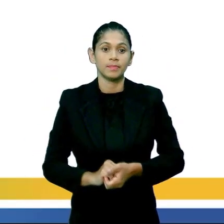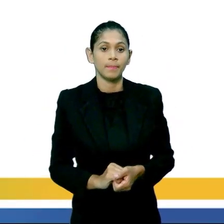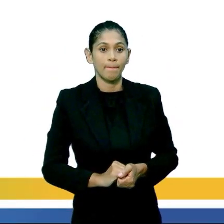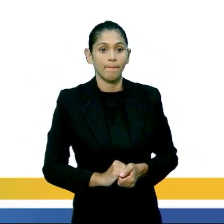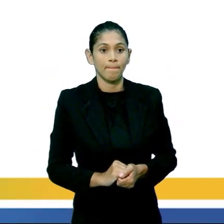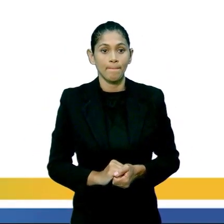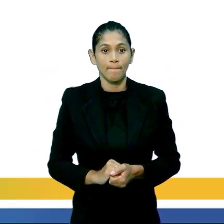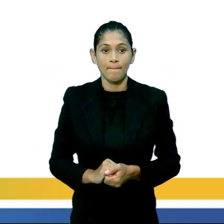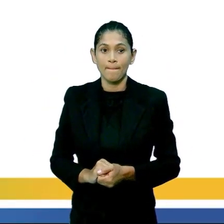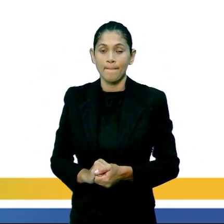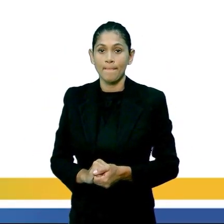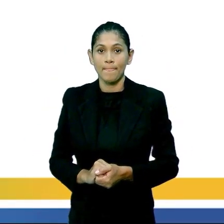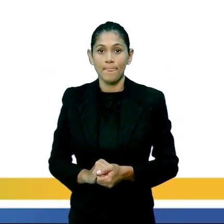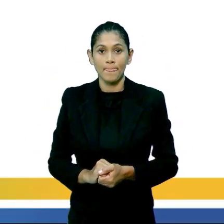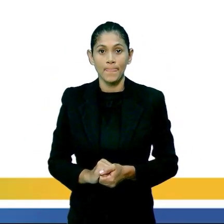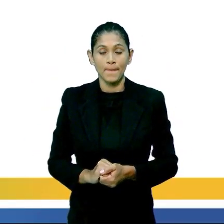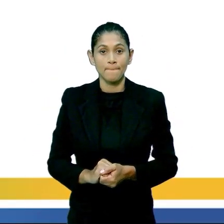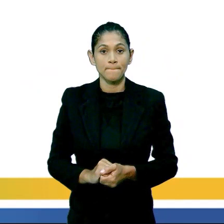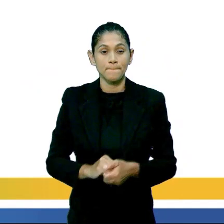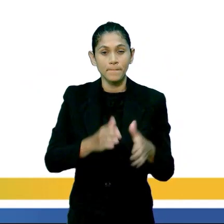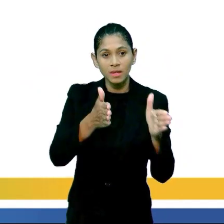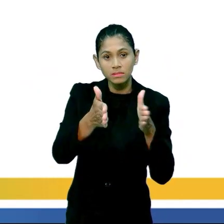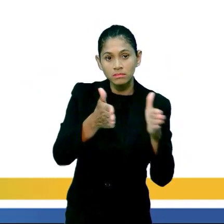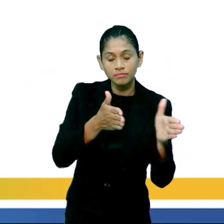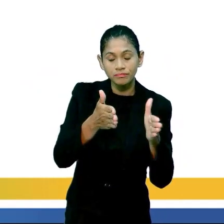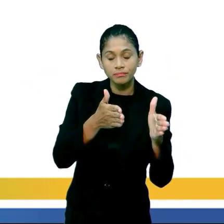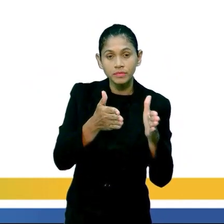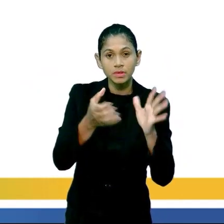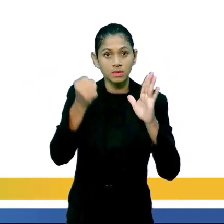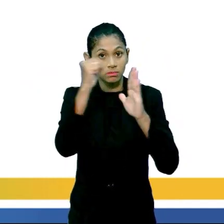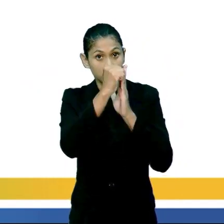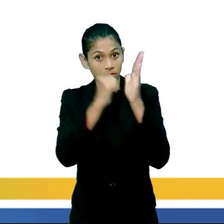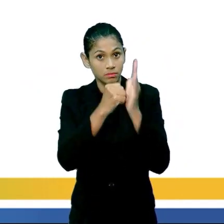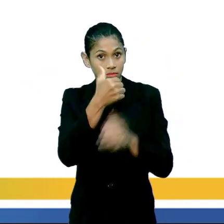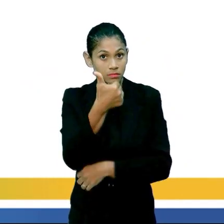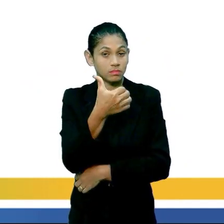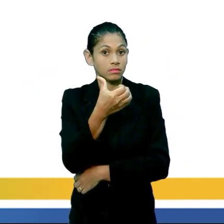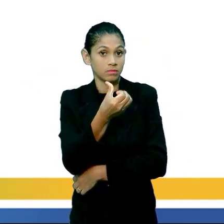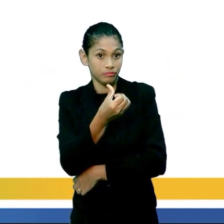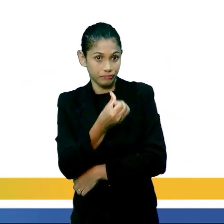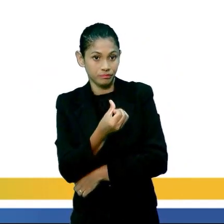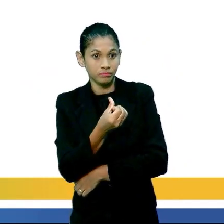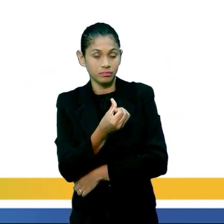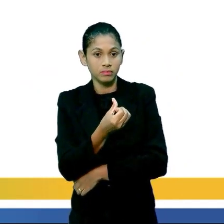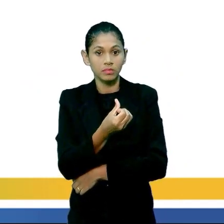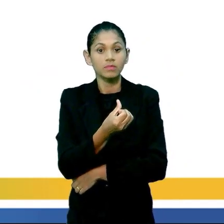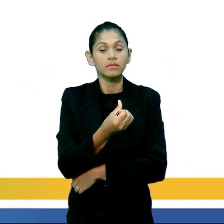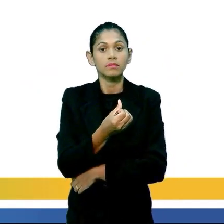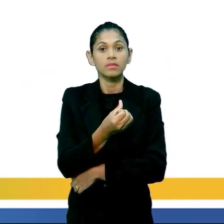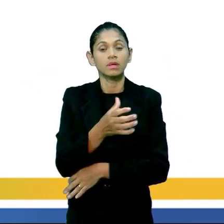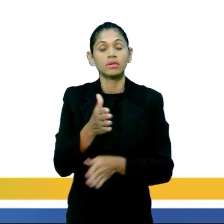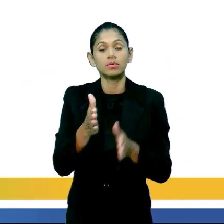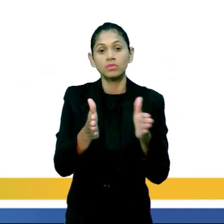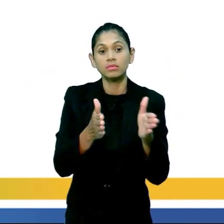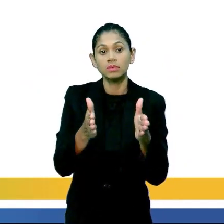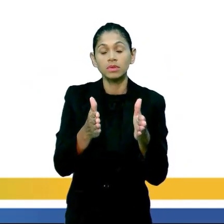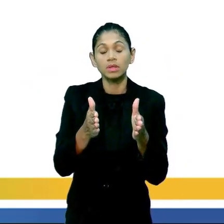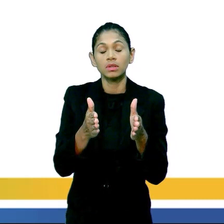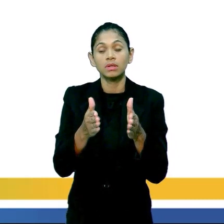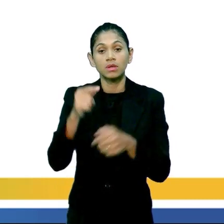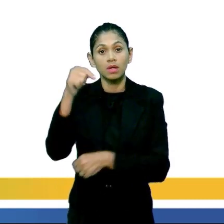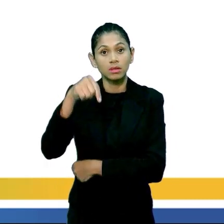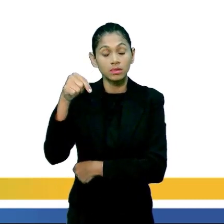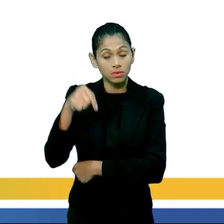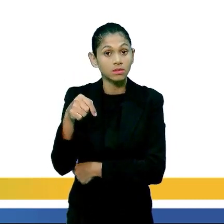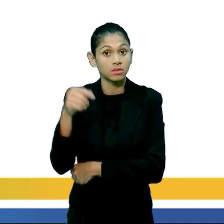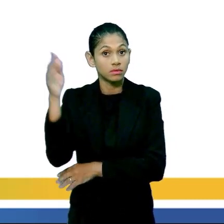O período do século XVI vai ser o período do extrativismo vegetal, onde no Brasil será extraído